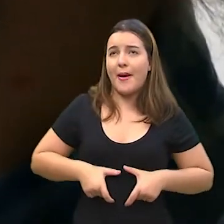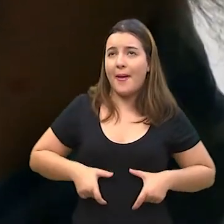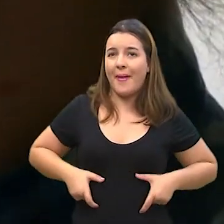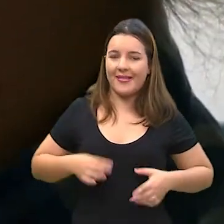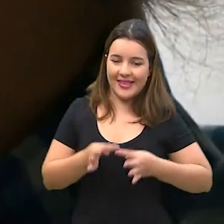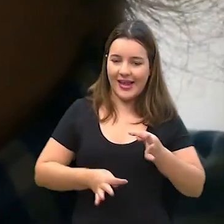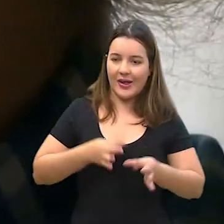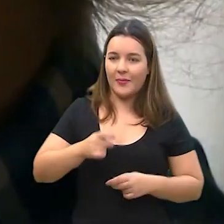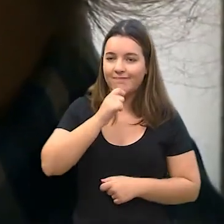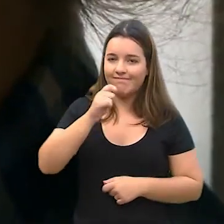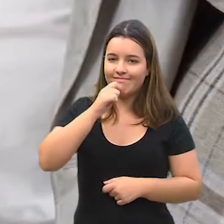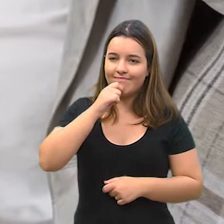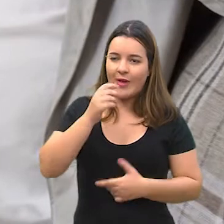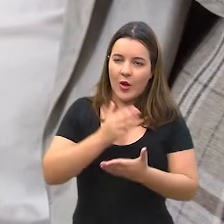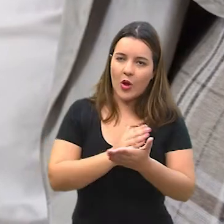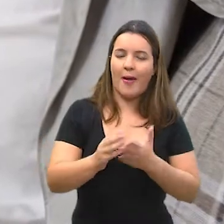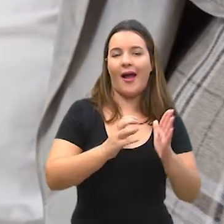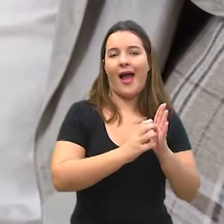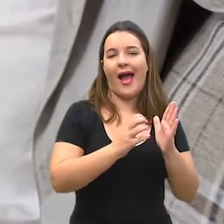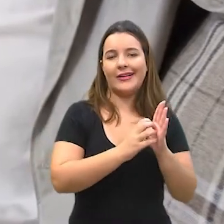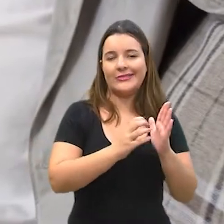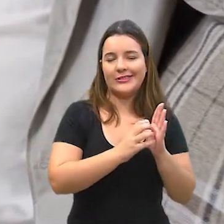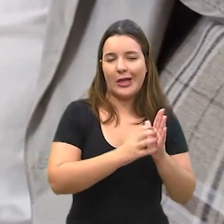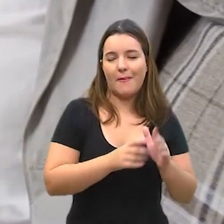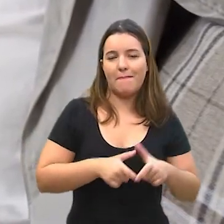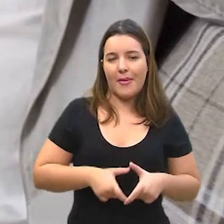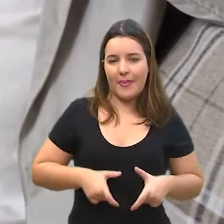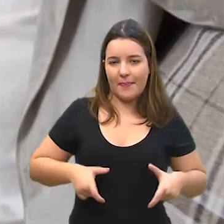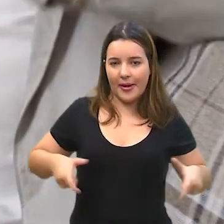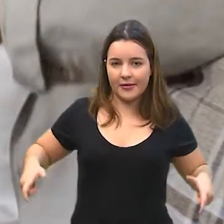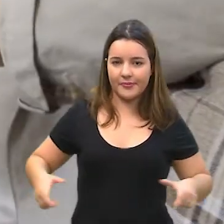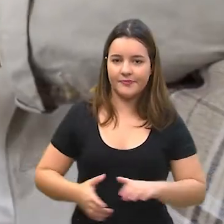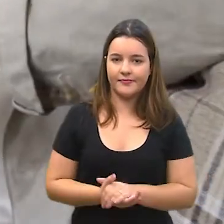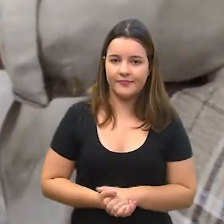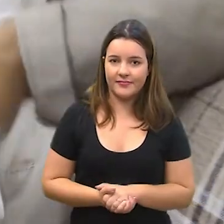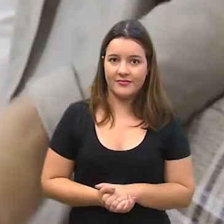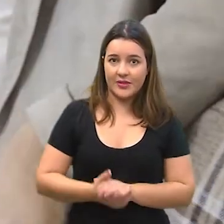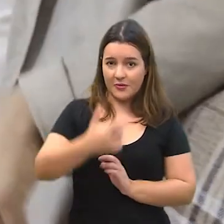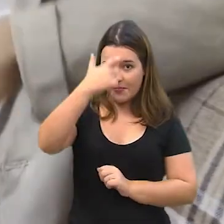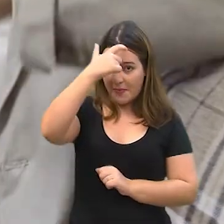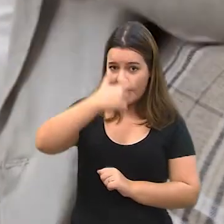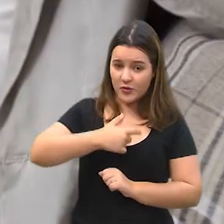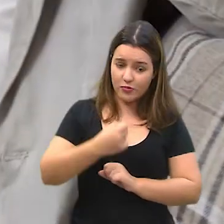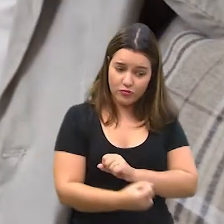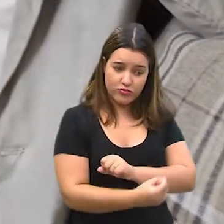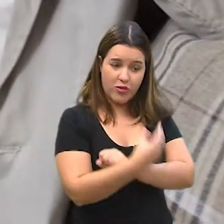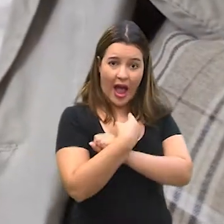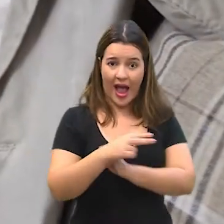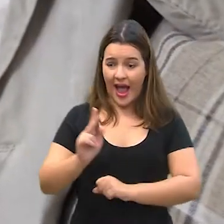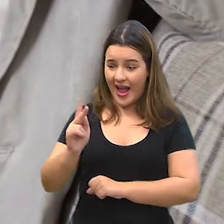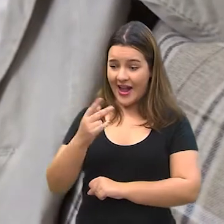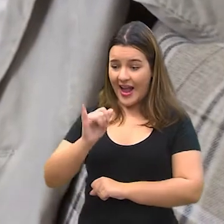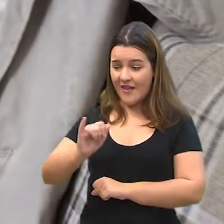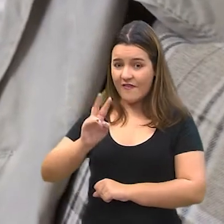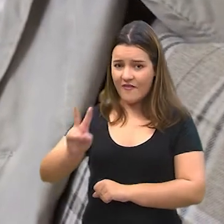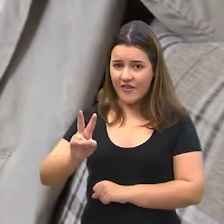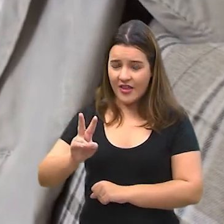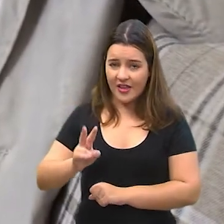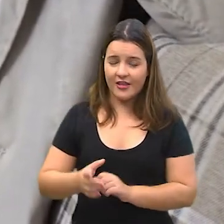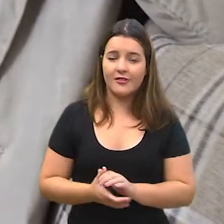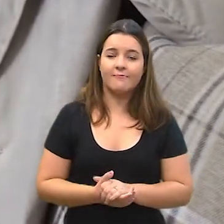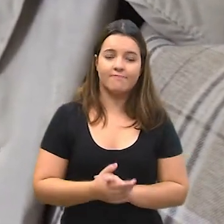já tem todo o direcionamento feito. Agora, o tratamento avançou muito desde a descoberta do vírus para cá, né, doutor? É possível